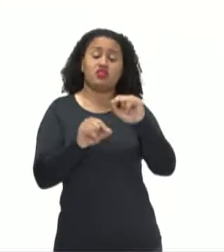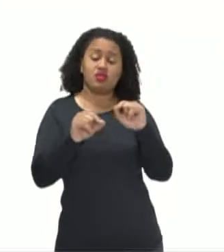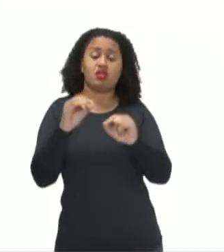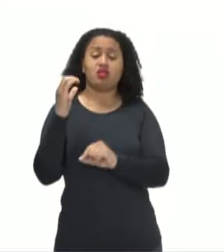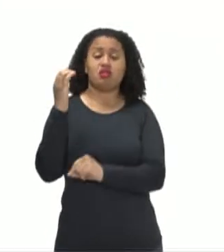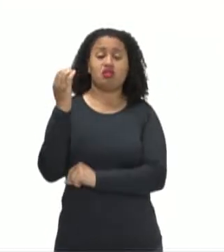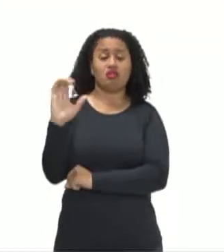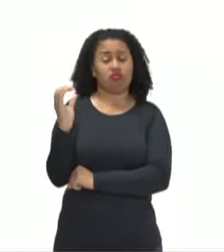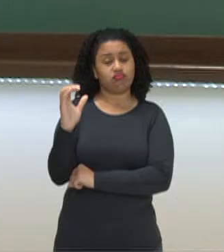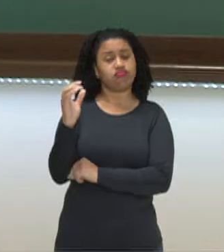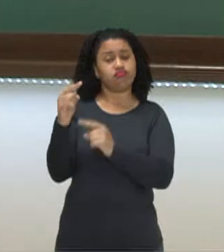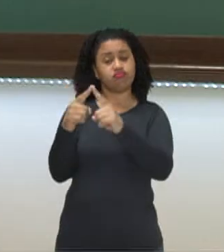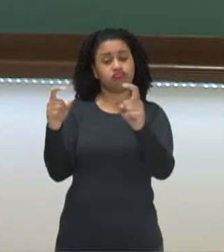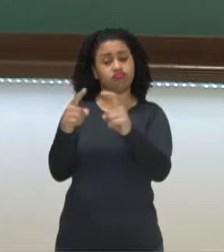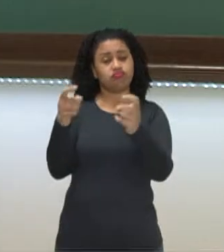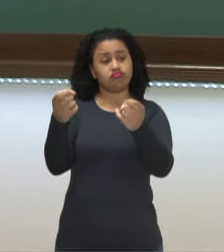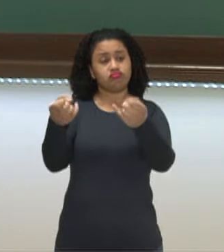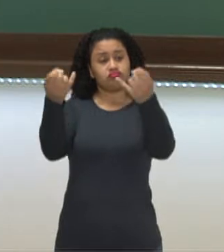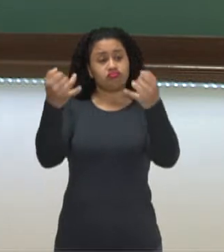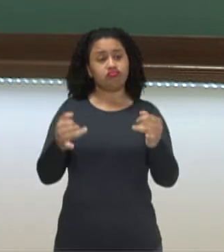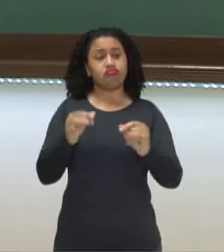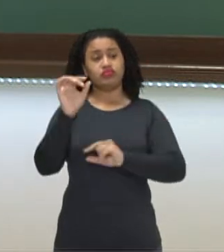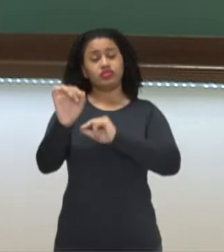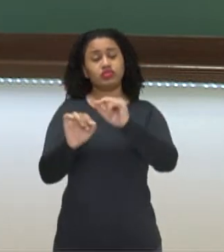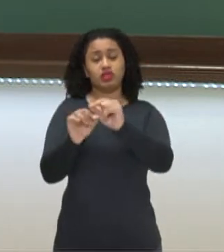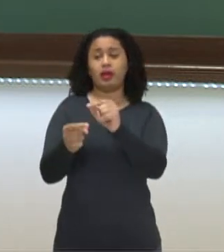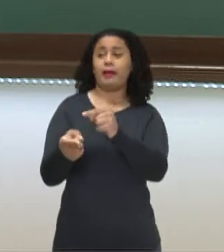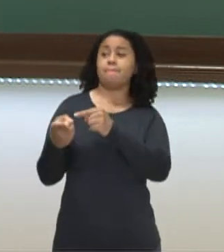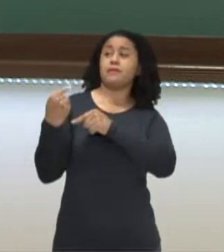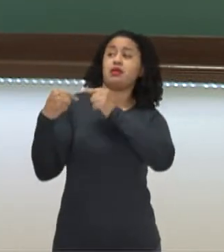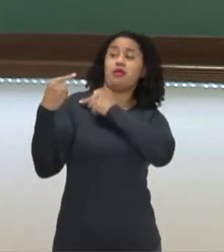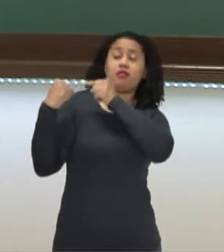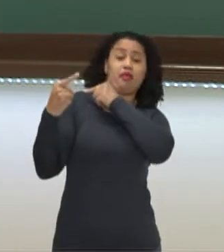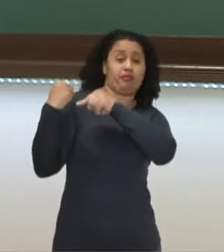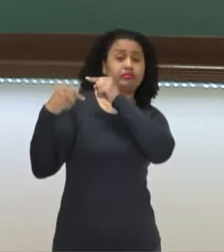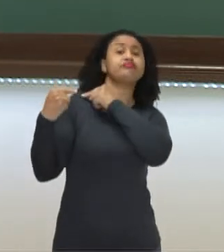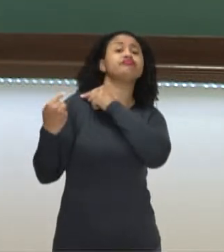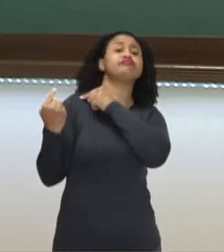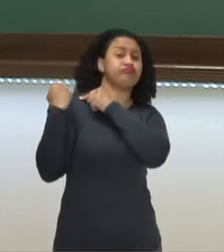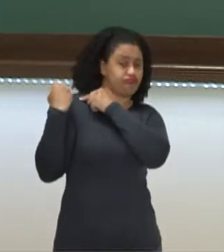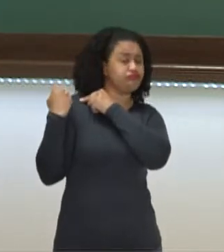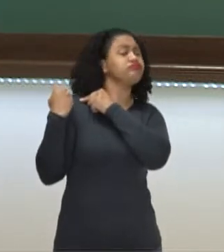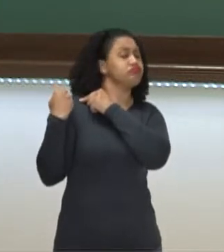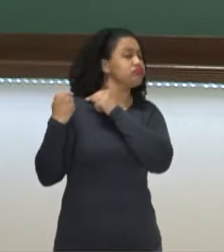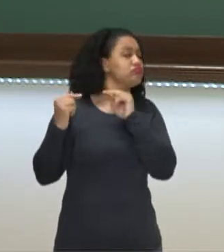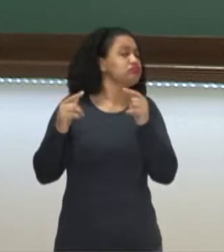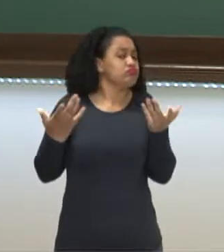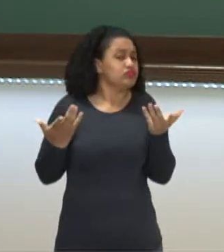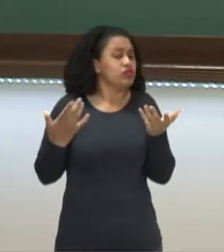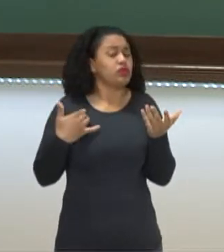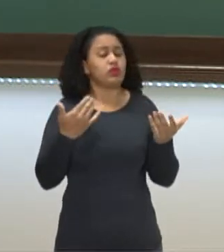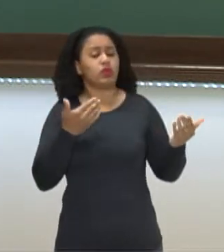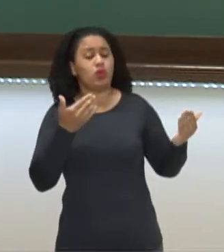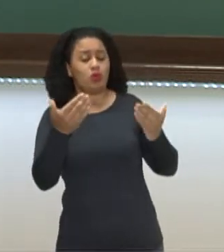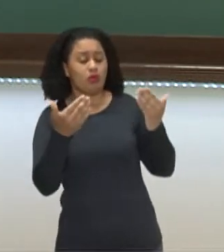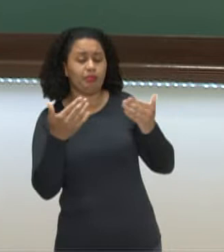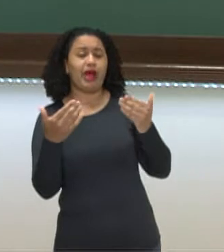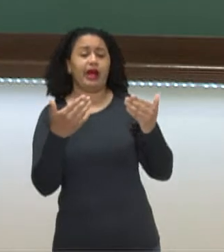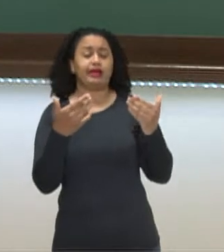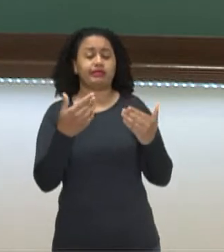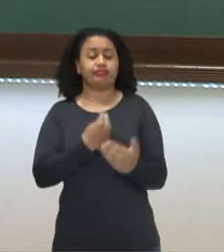ciência, fala aí sobre ancestralidade, ou seja, quando você compara